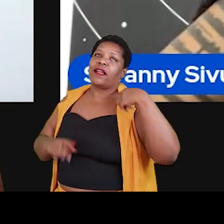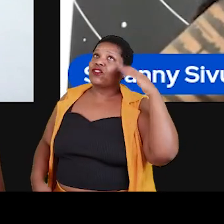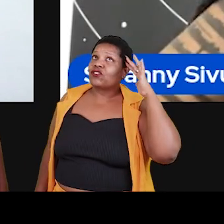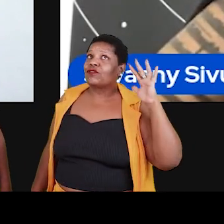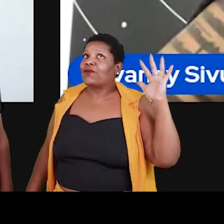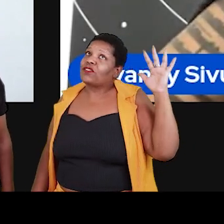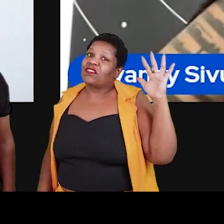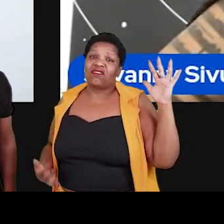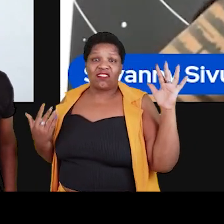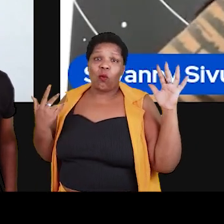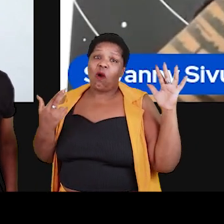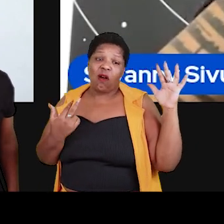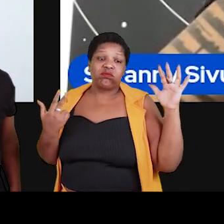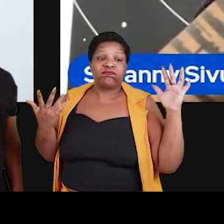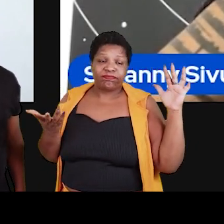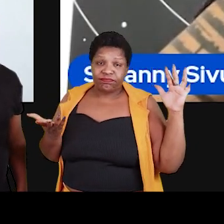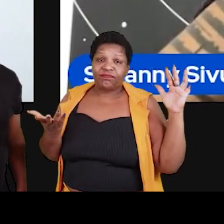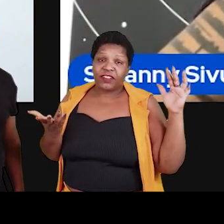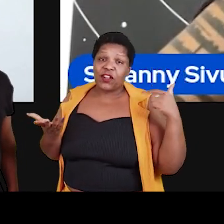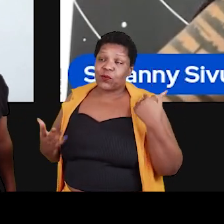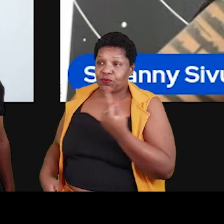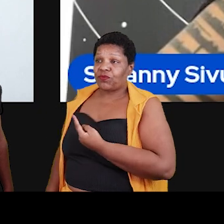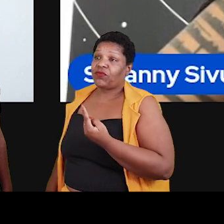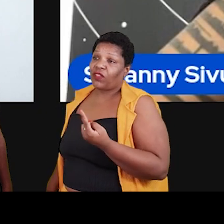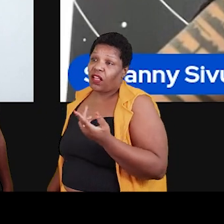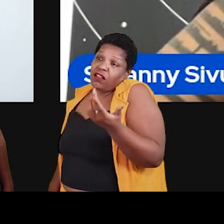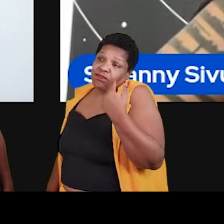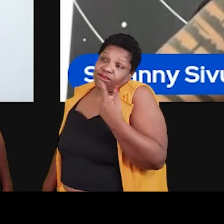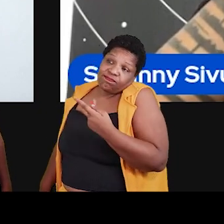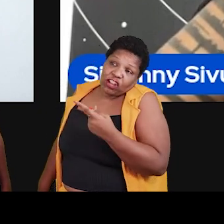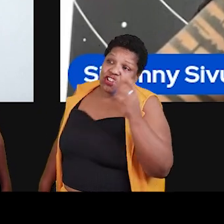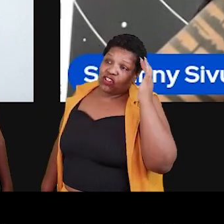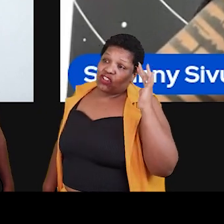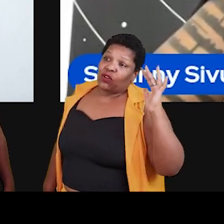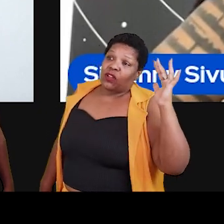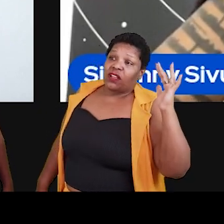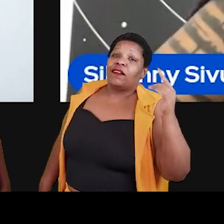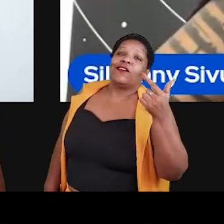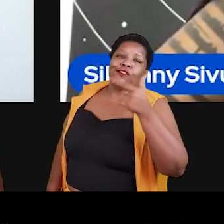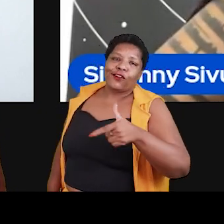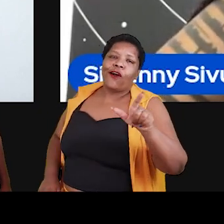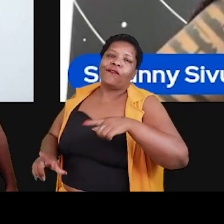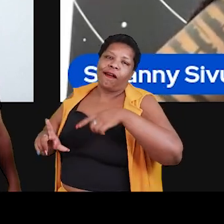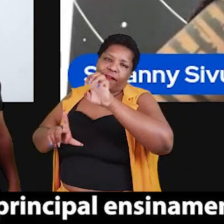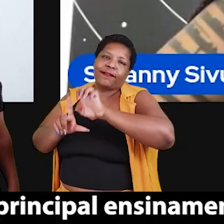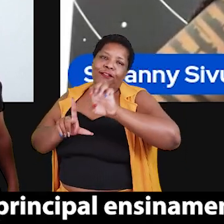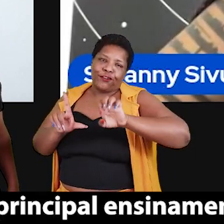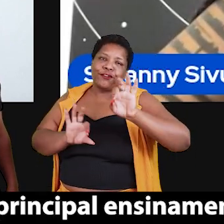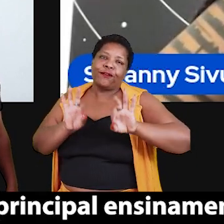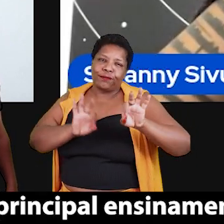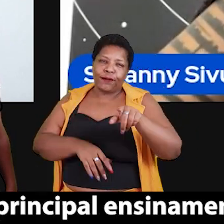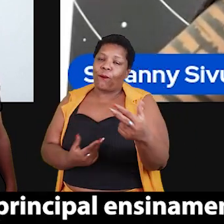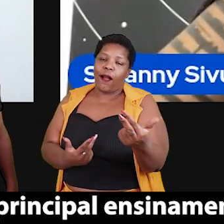que a gente vai ser é, mais, mais uma estatística.